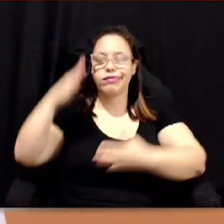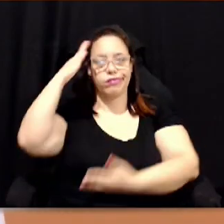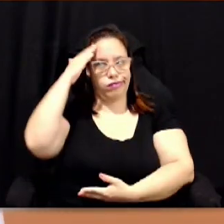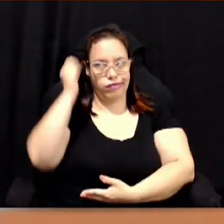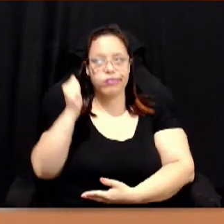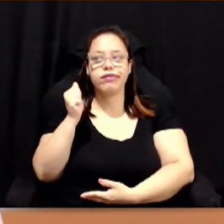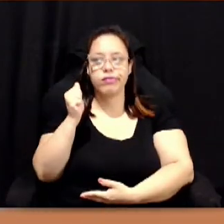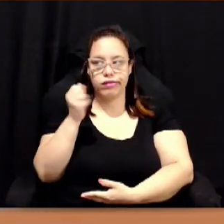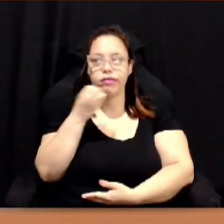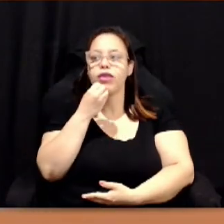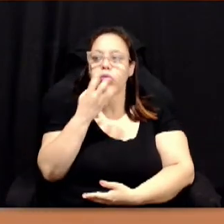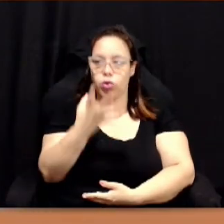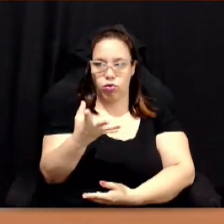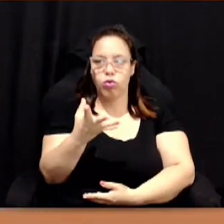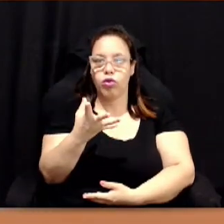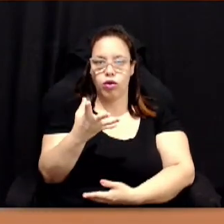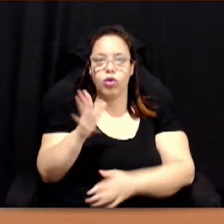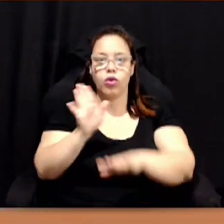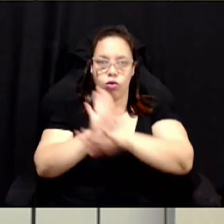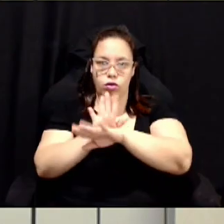benefício veio para poder ajudar todos.